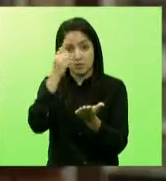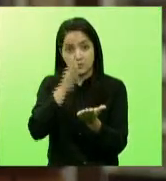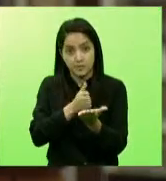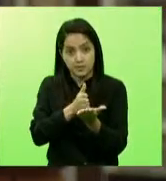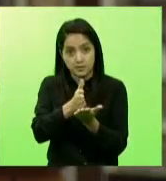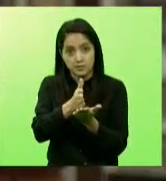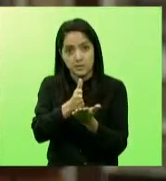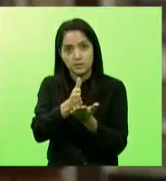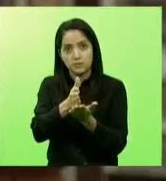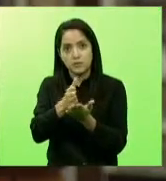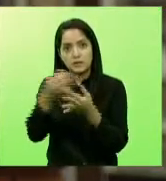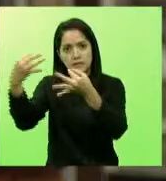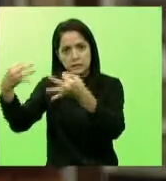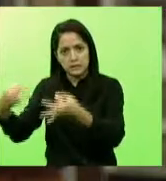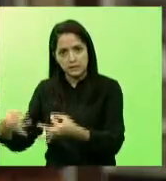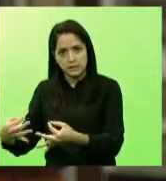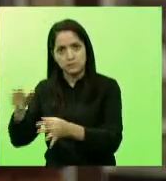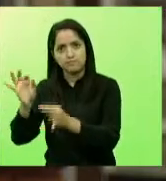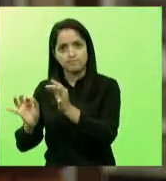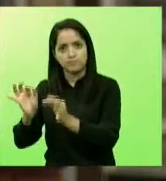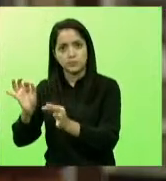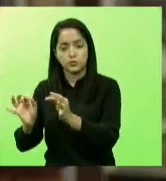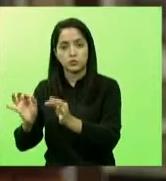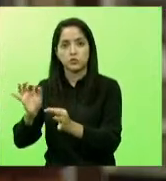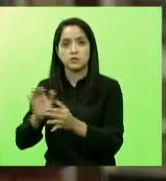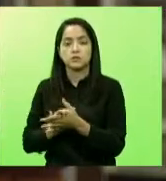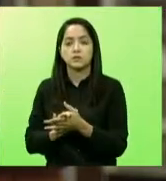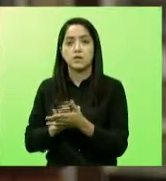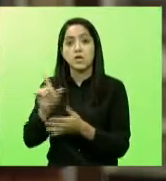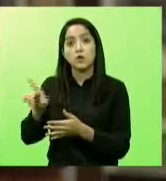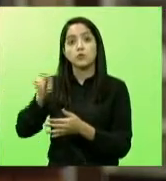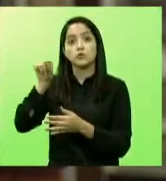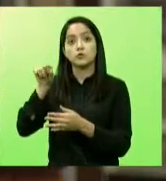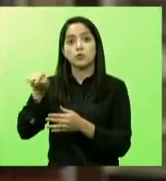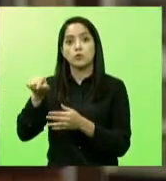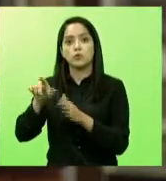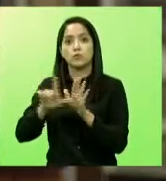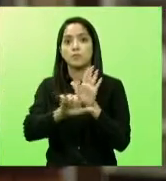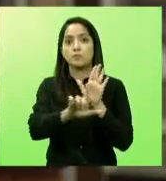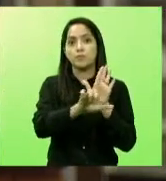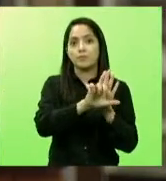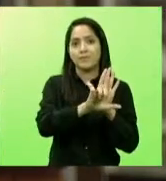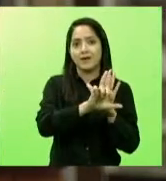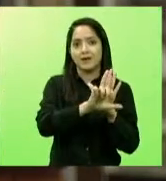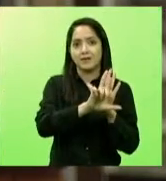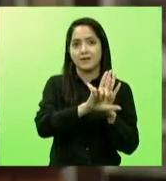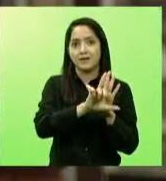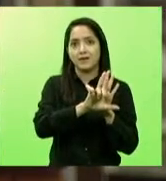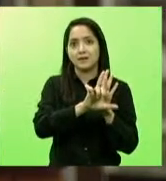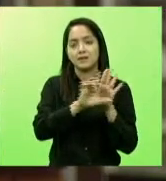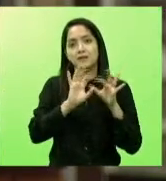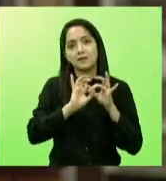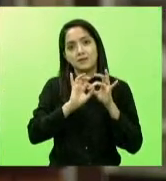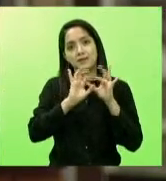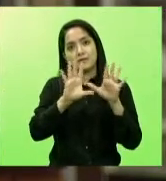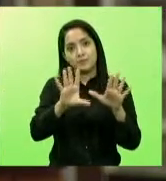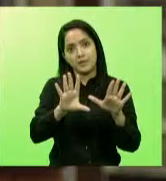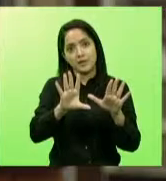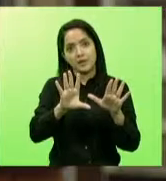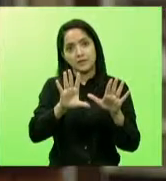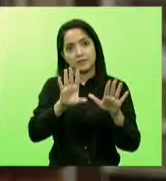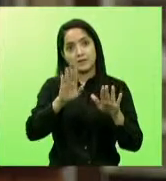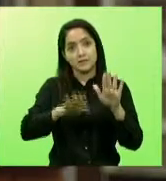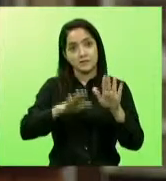que é a justiça. Por que eu escolho ela? Porque a lei liberta, muitas vezes,